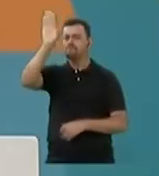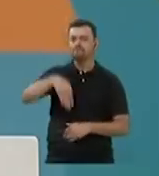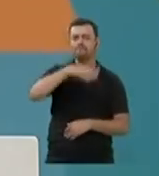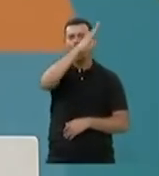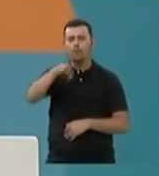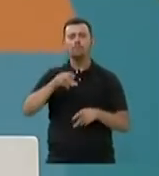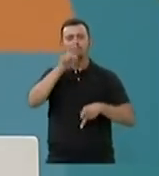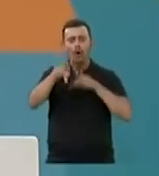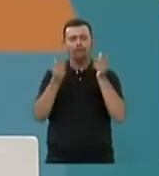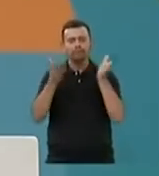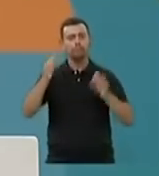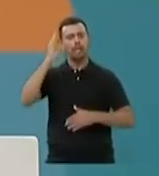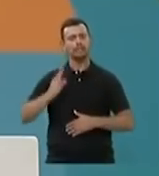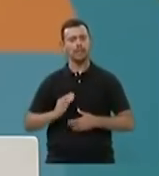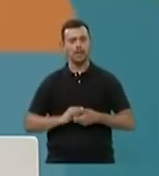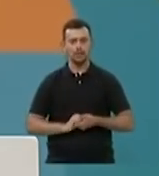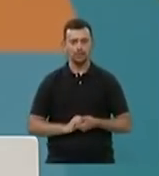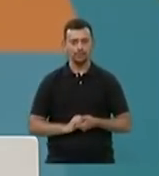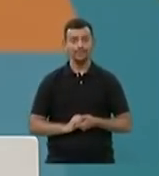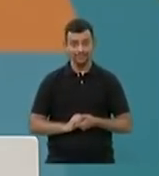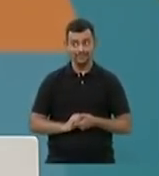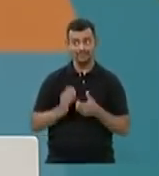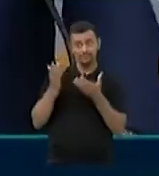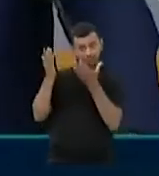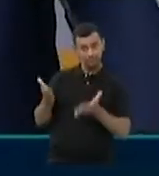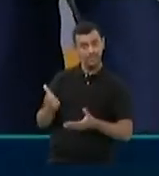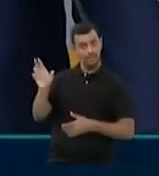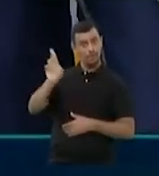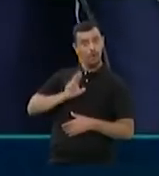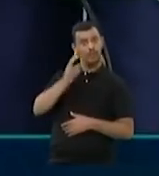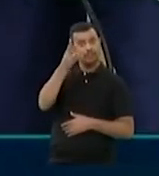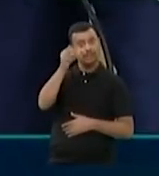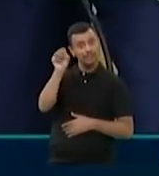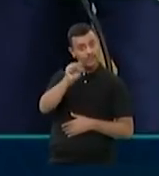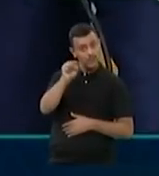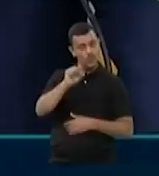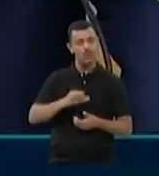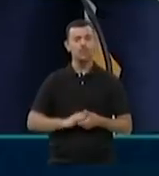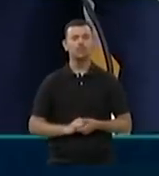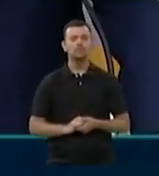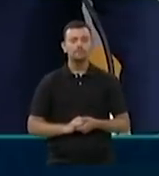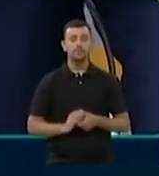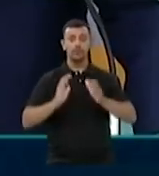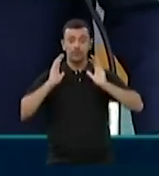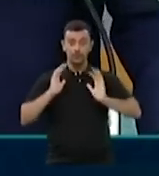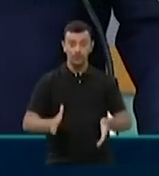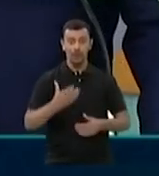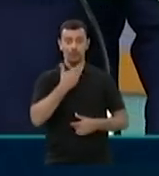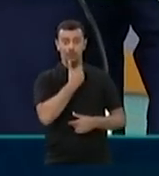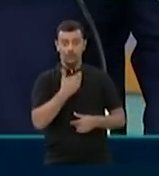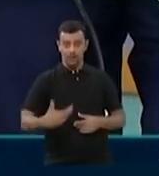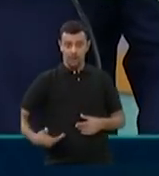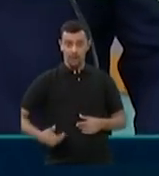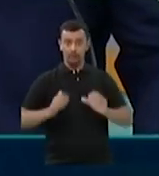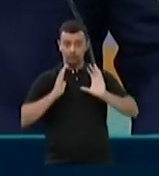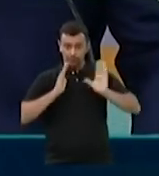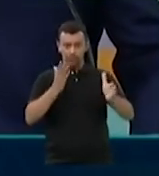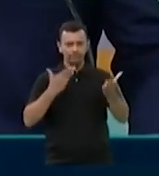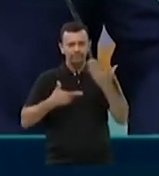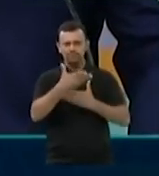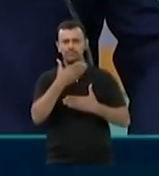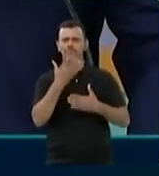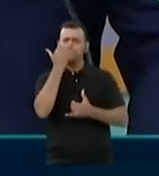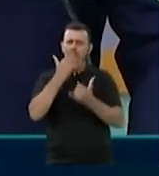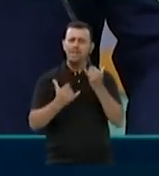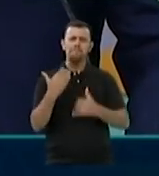brasileiro alvaro dias 30 segundos para a réplica nos últimos governos contribuíram para a constituição de um monopólio